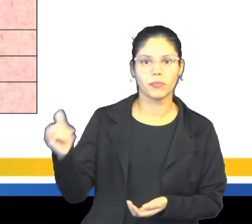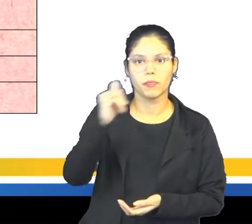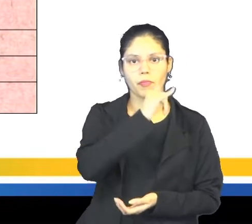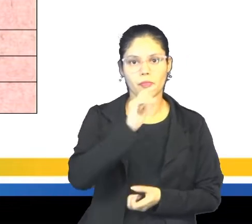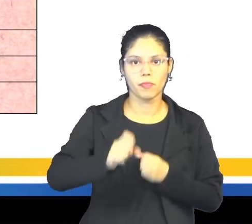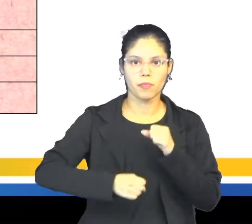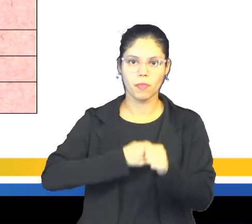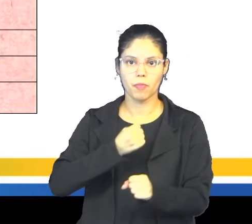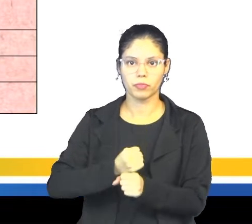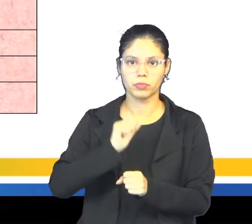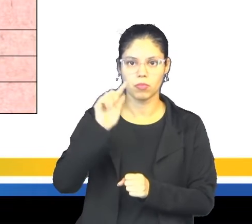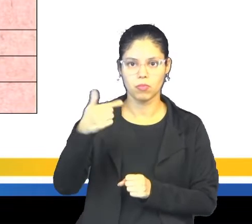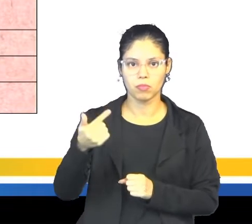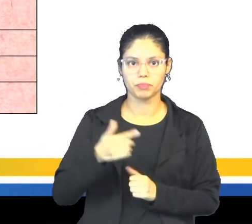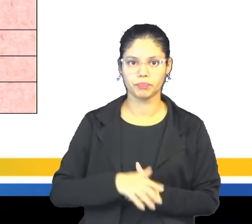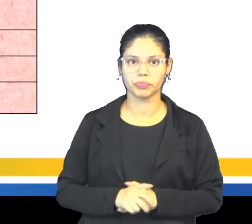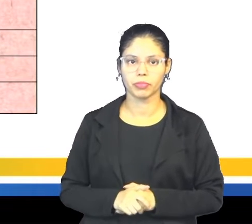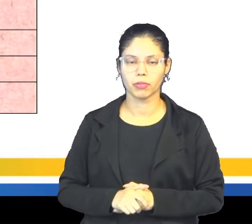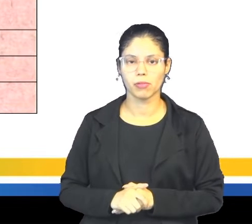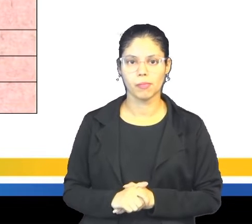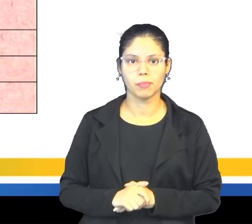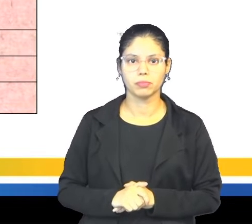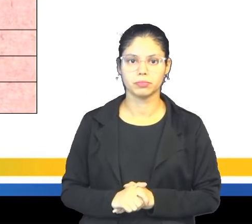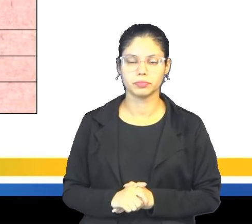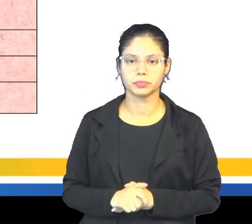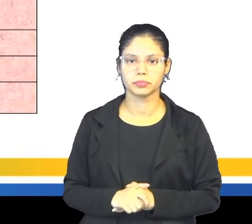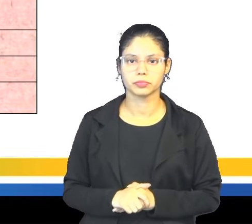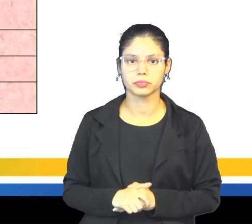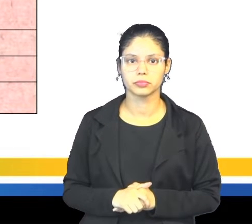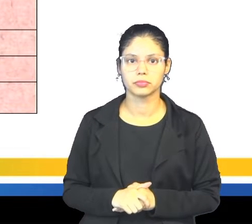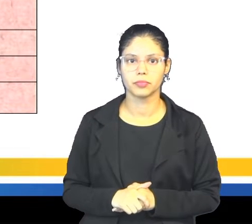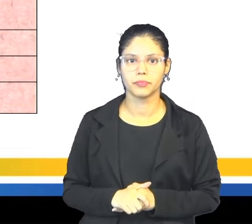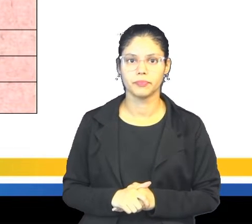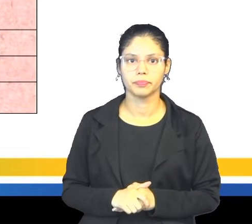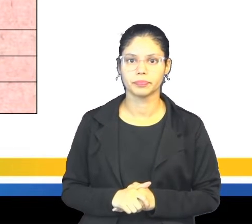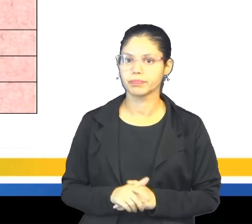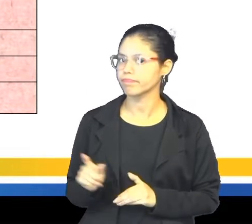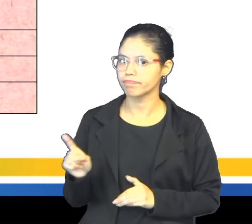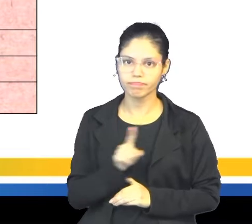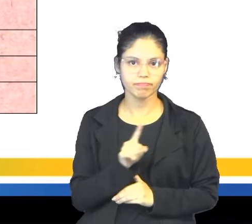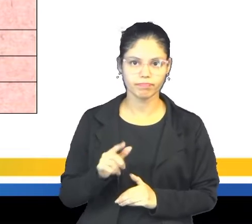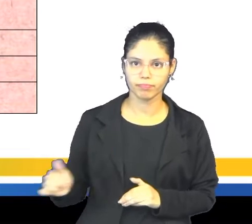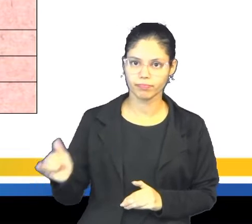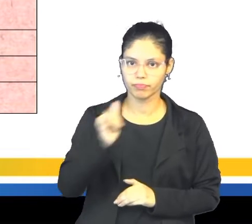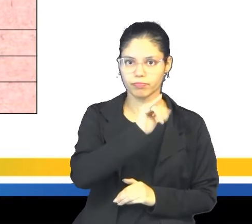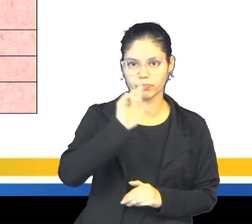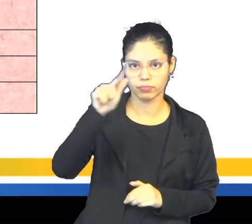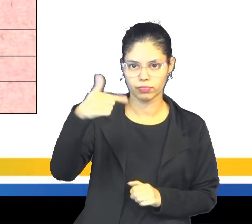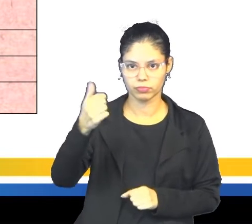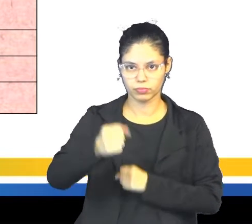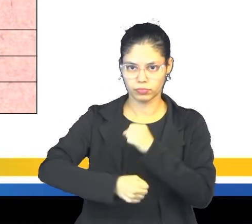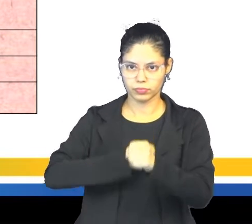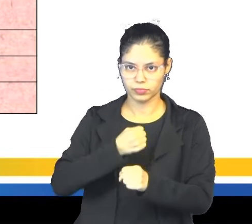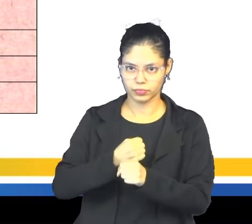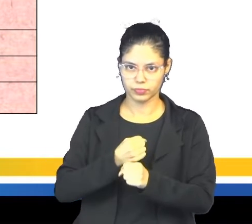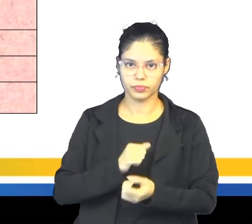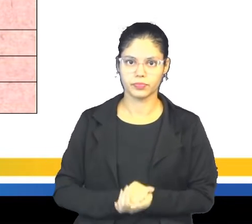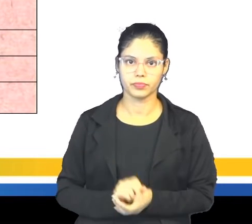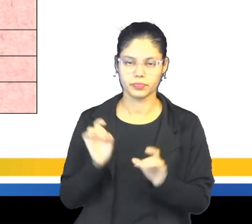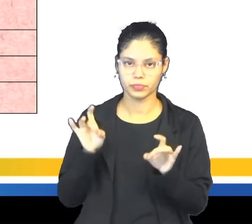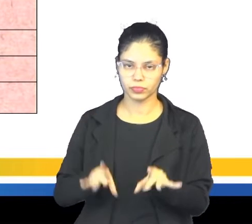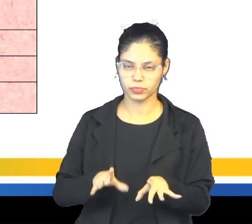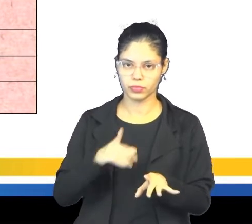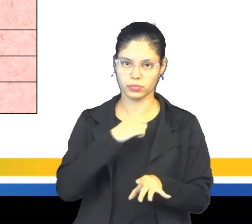próximo ano. He won't travel next year. Ele não vai viajar no próximo ano. E na última